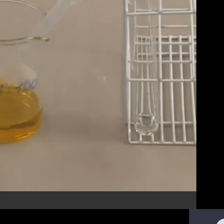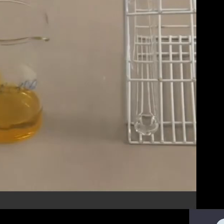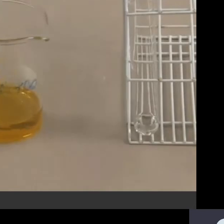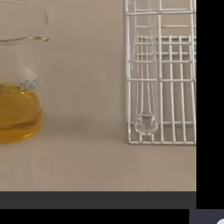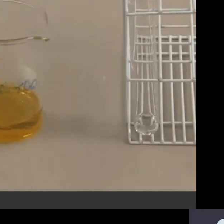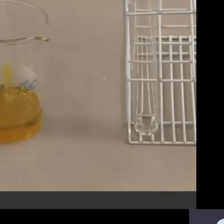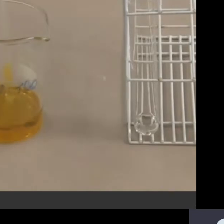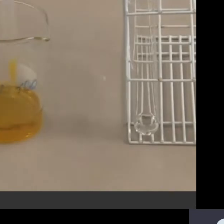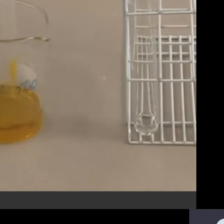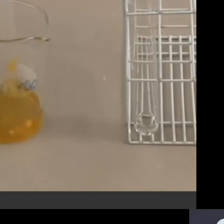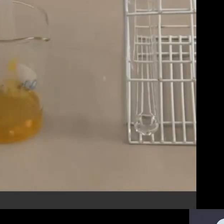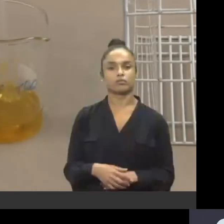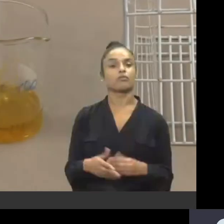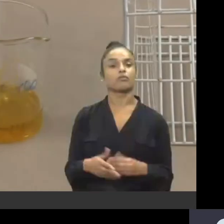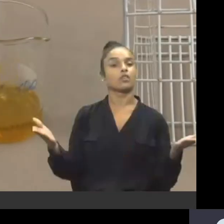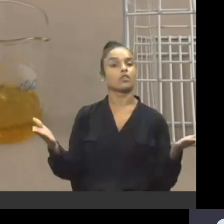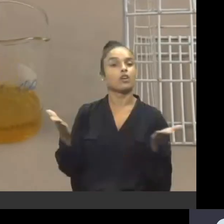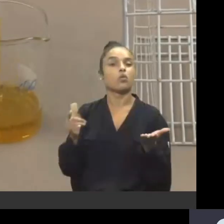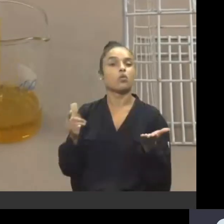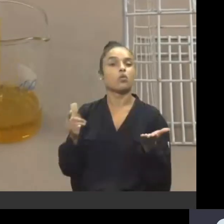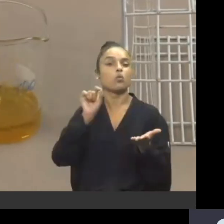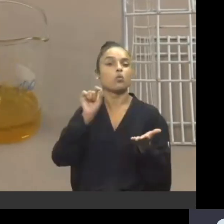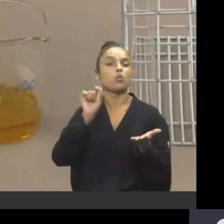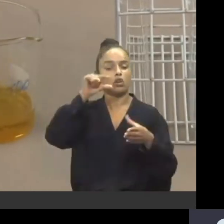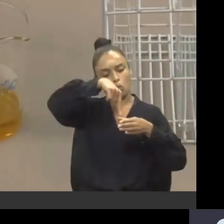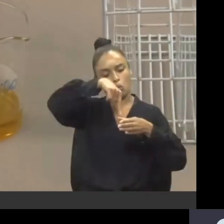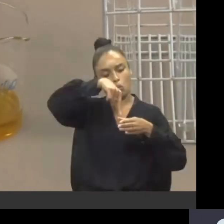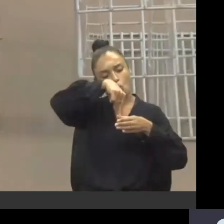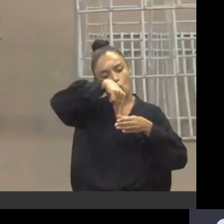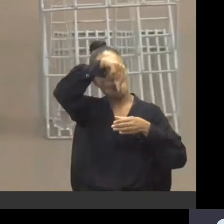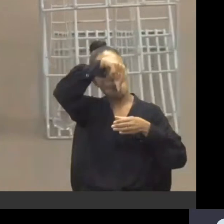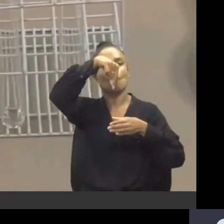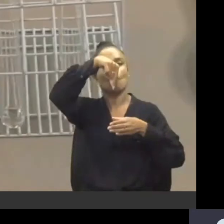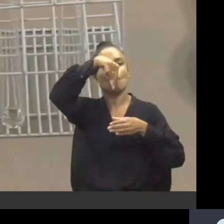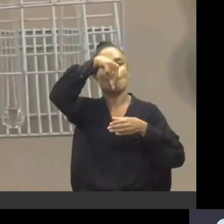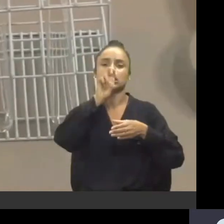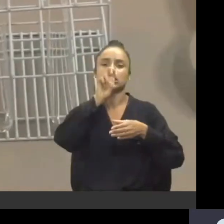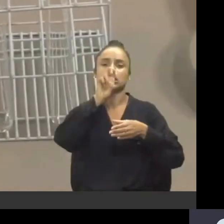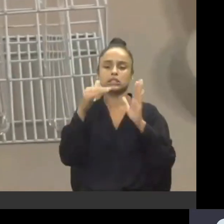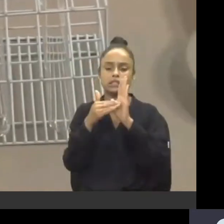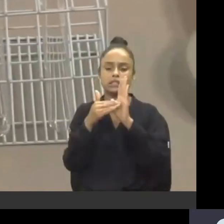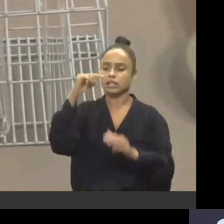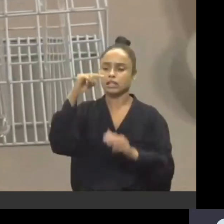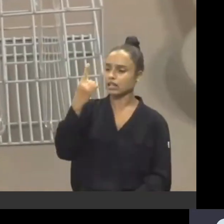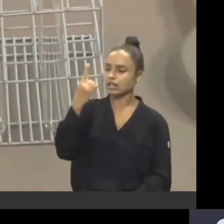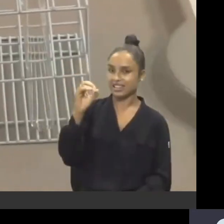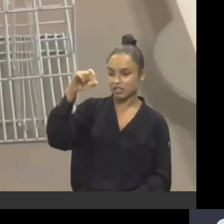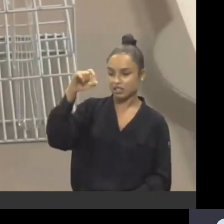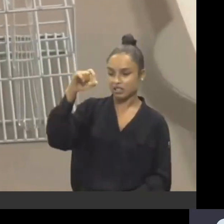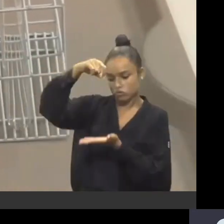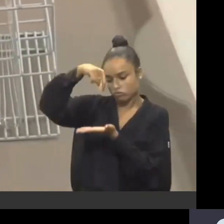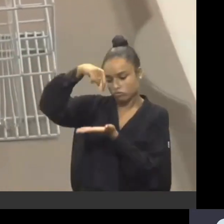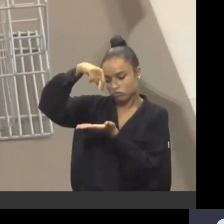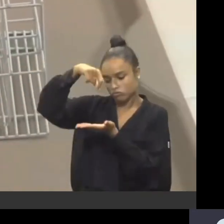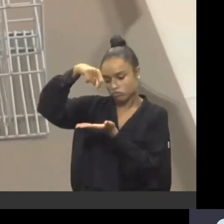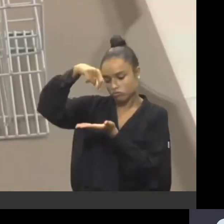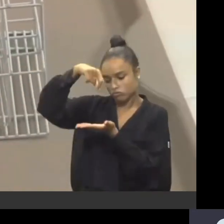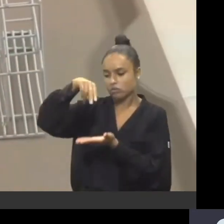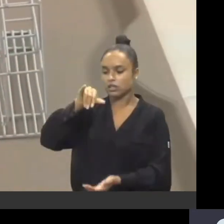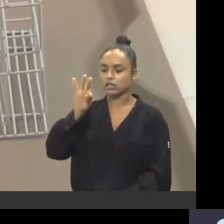Em seguida, nós vamos adicionar aí de 5 a 10 gotas de 2,4